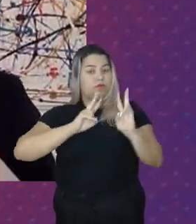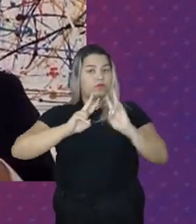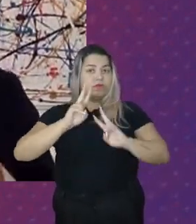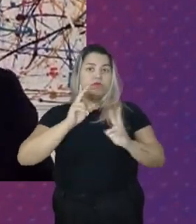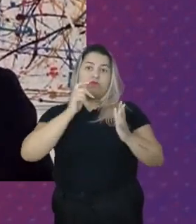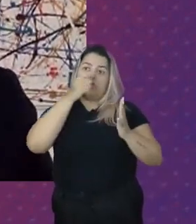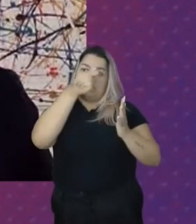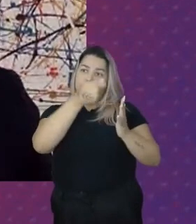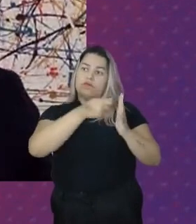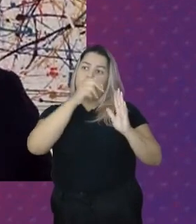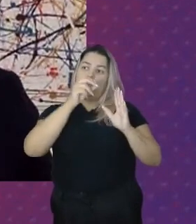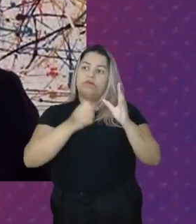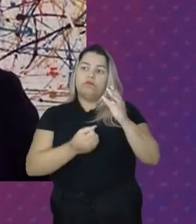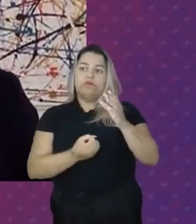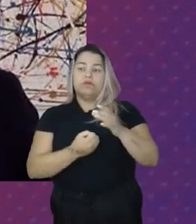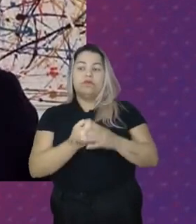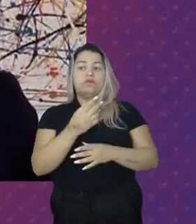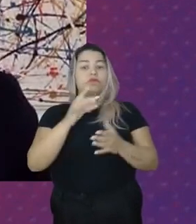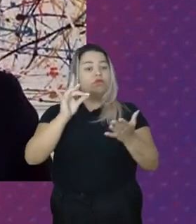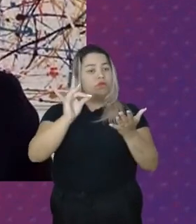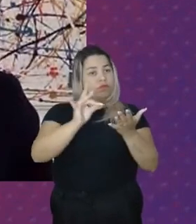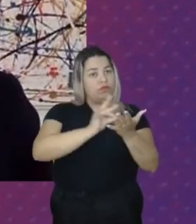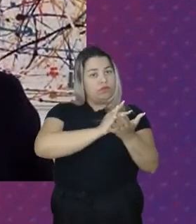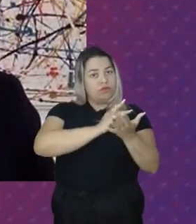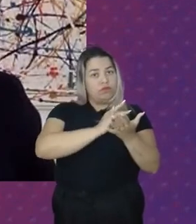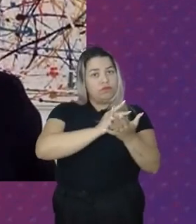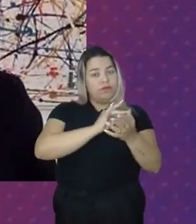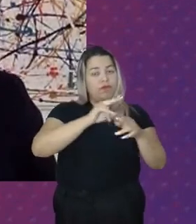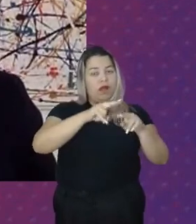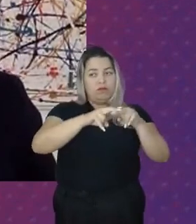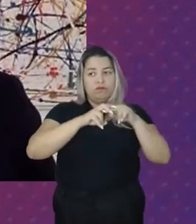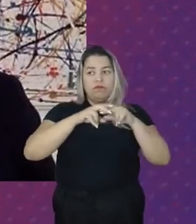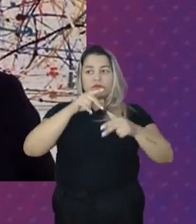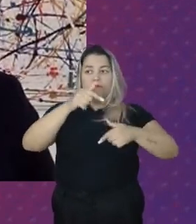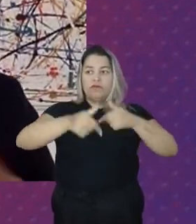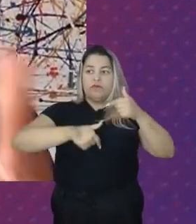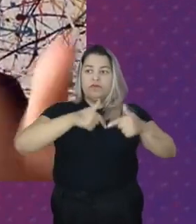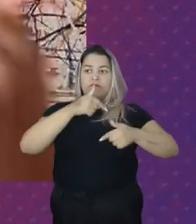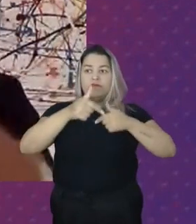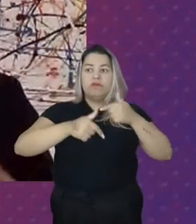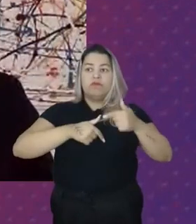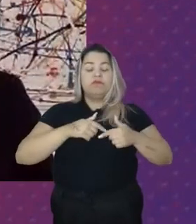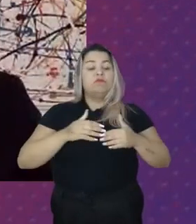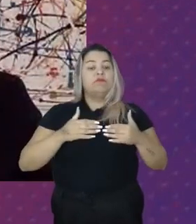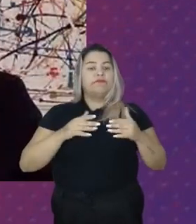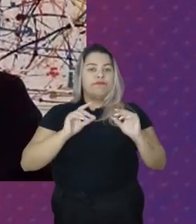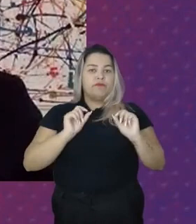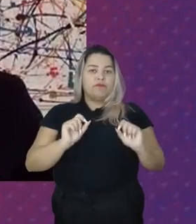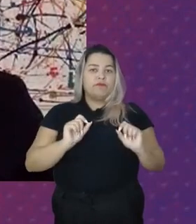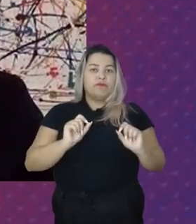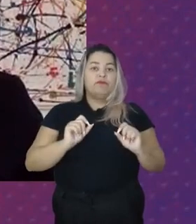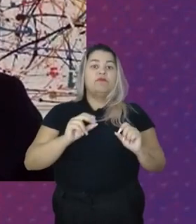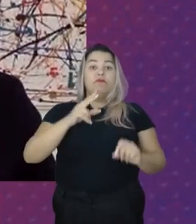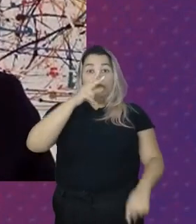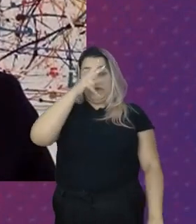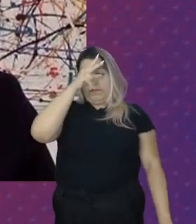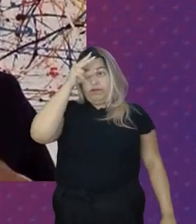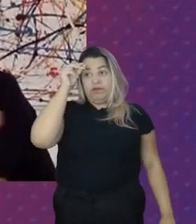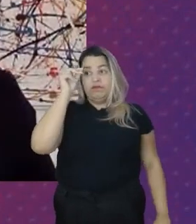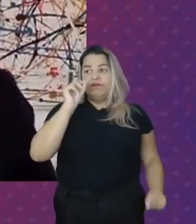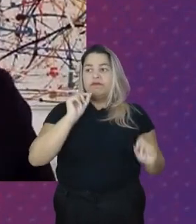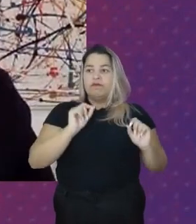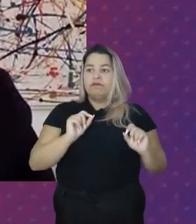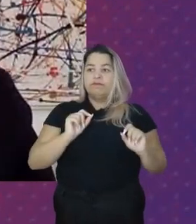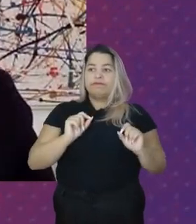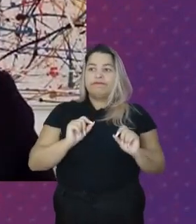exigiam a realização de matrículas pelas trabalhadoras perante as prefeituras como forma